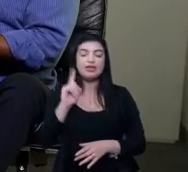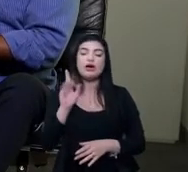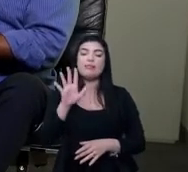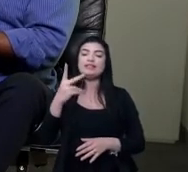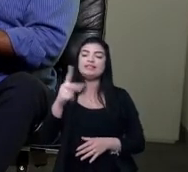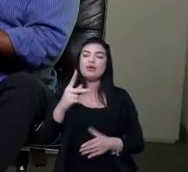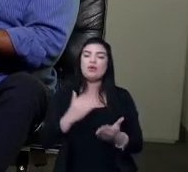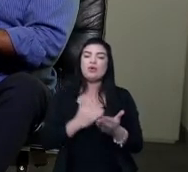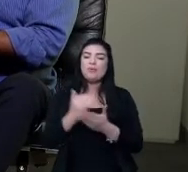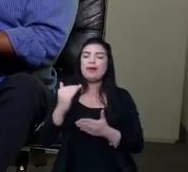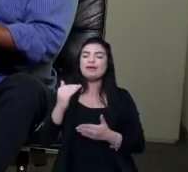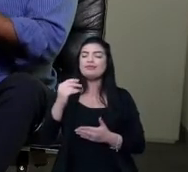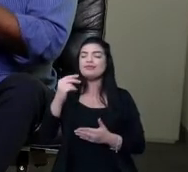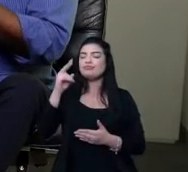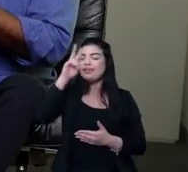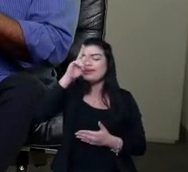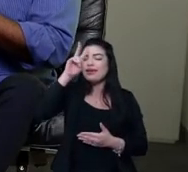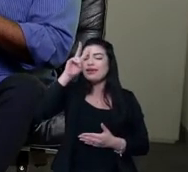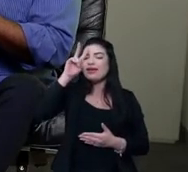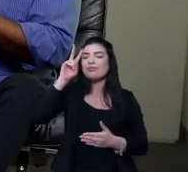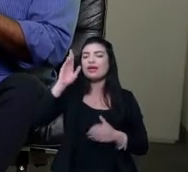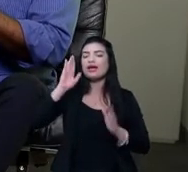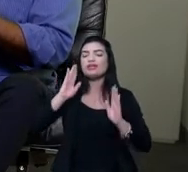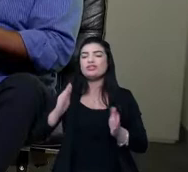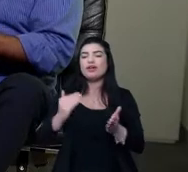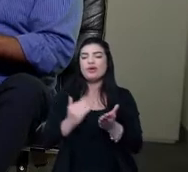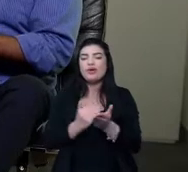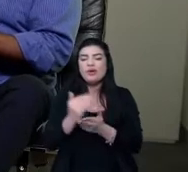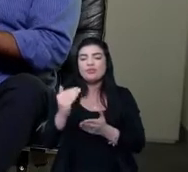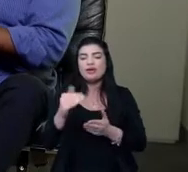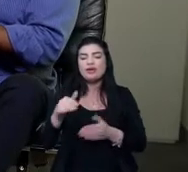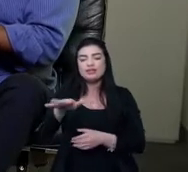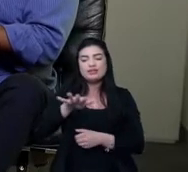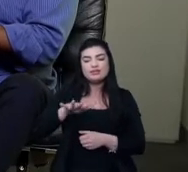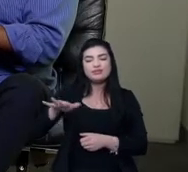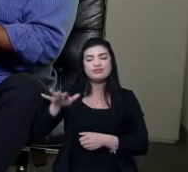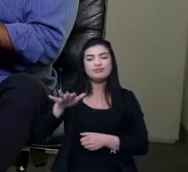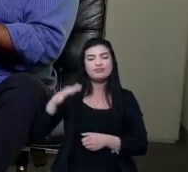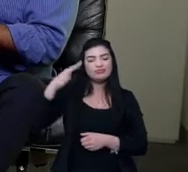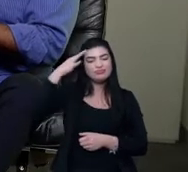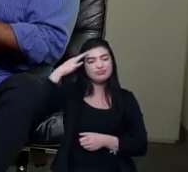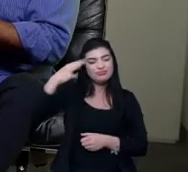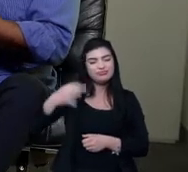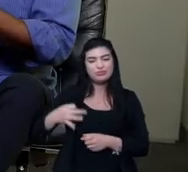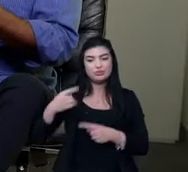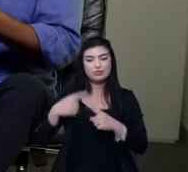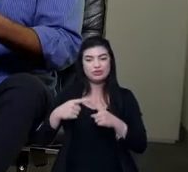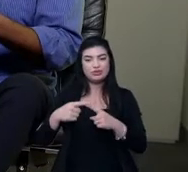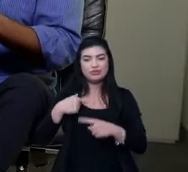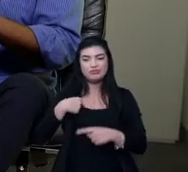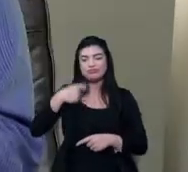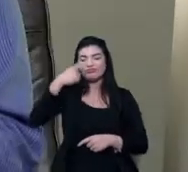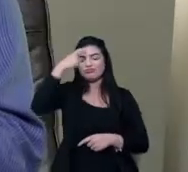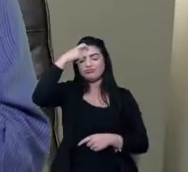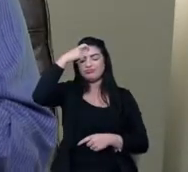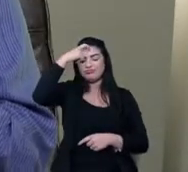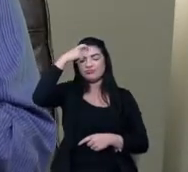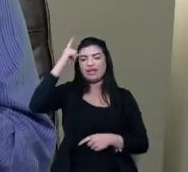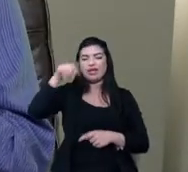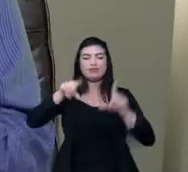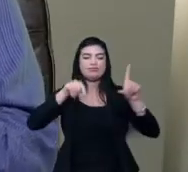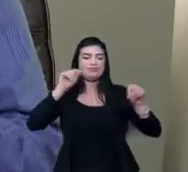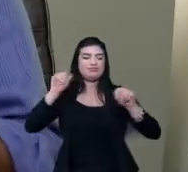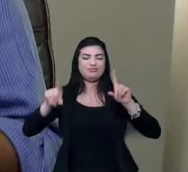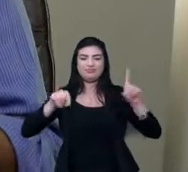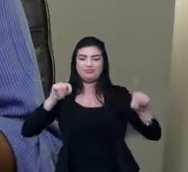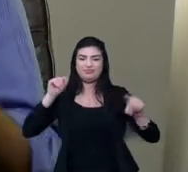memória... você já parte para um espaço do inconsciente, né? Porque a memória, ela não é seletiva. A